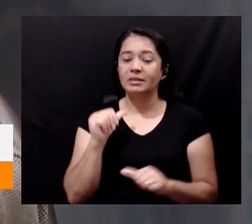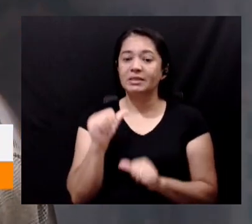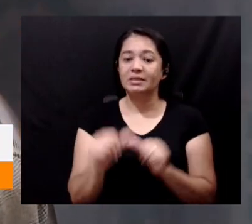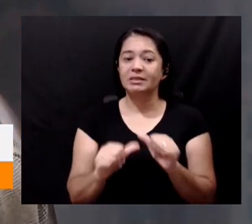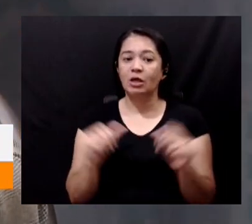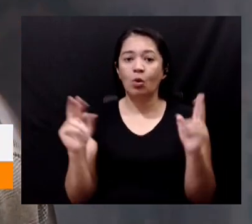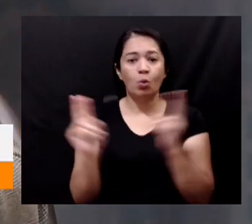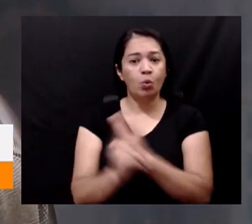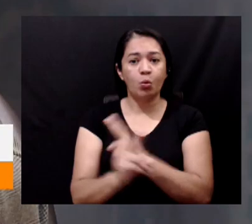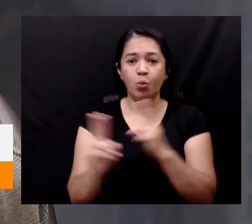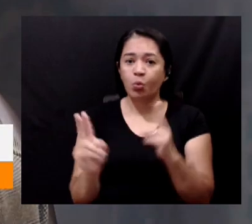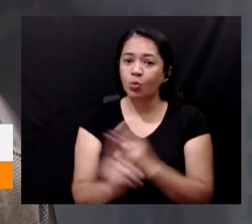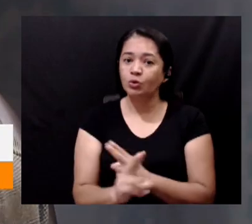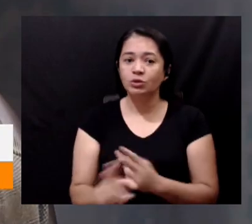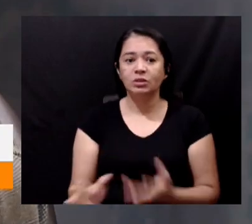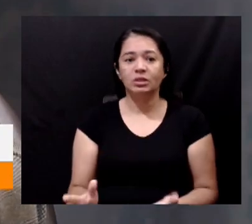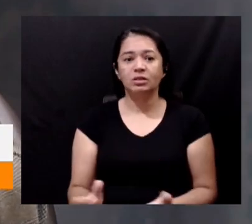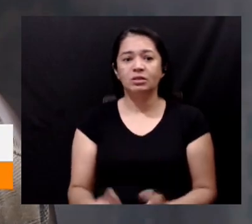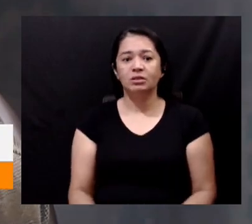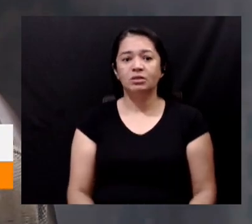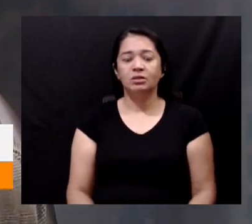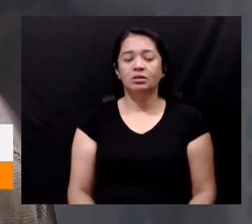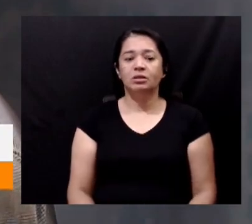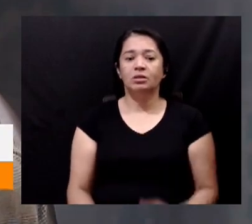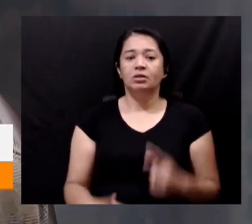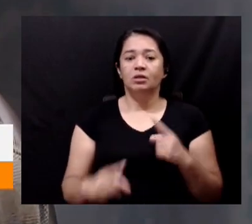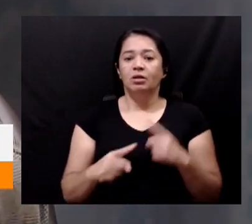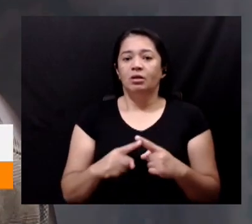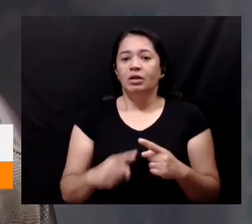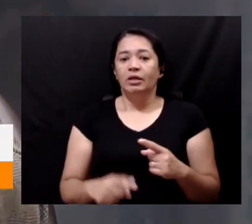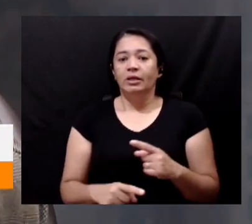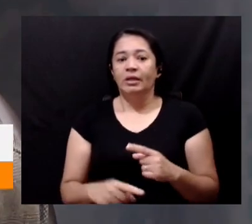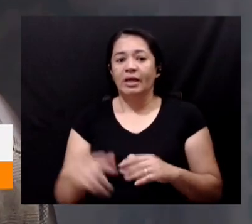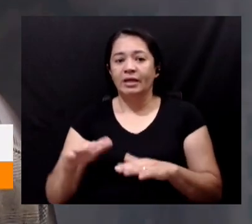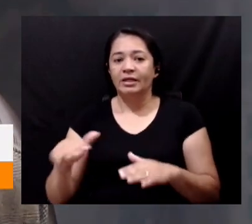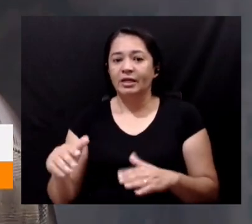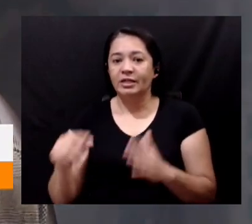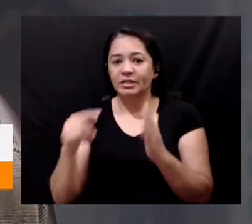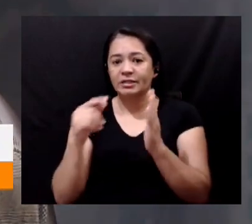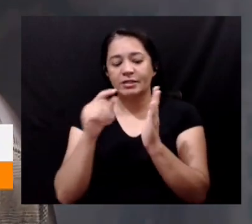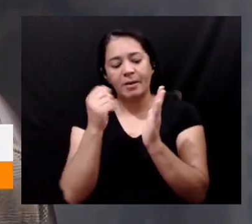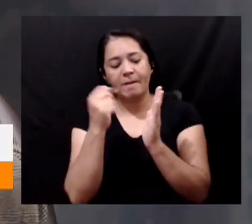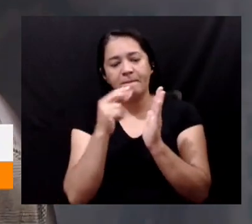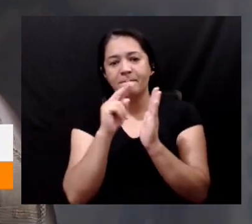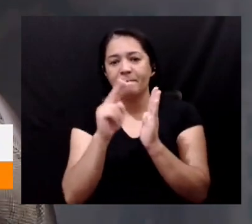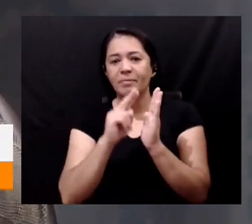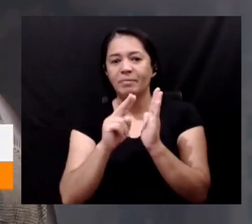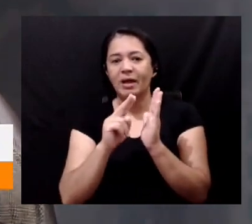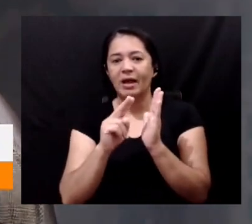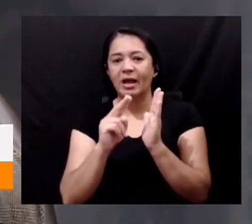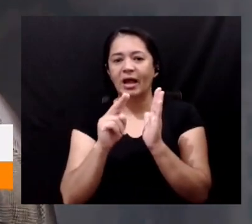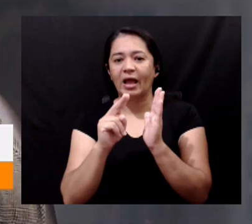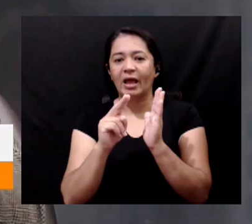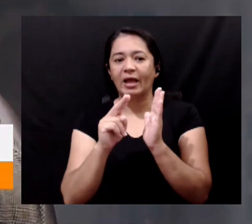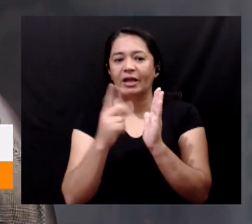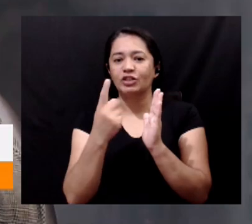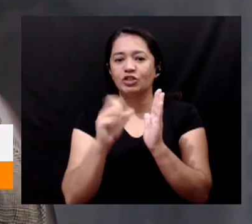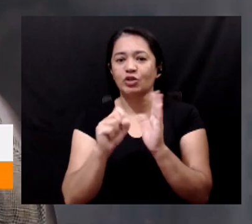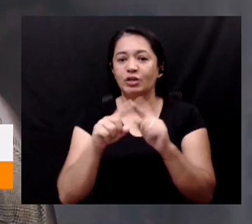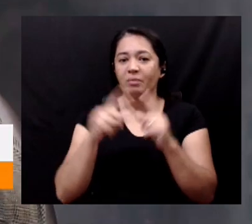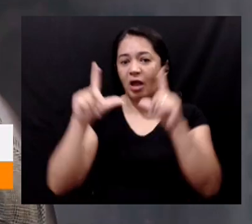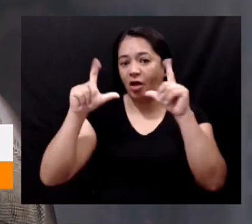urgentemente, Perfeito. né? Porque a criança põe 18 anos, mas as fotos que aparecem ali no feed dela ali, né, é de uma criança de